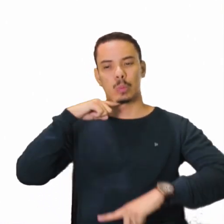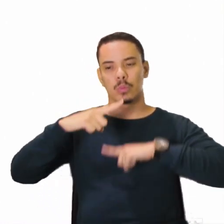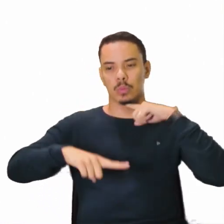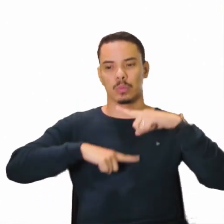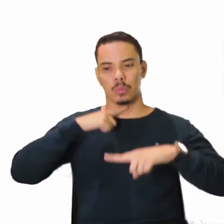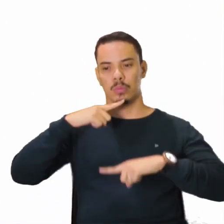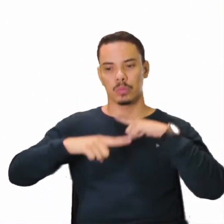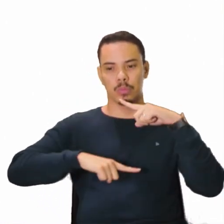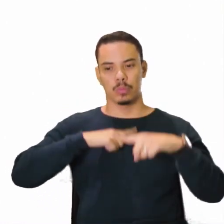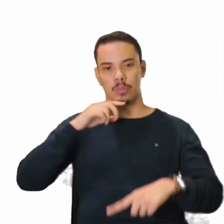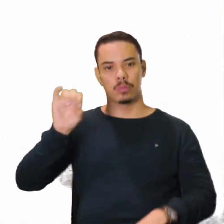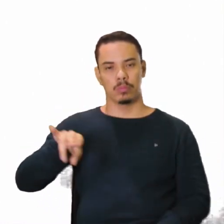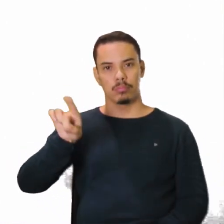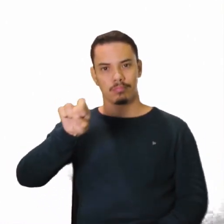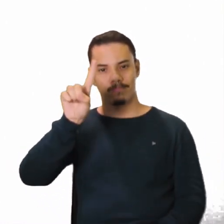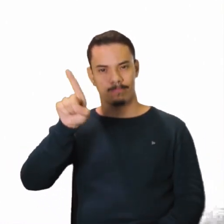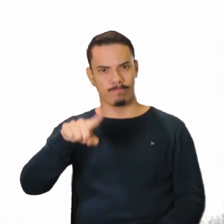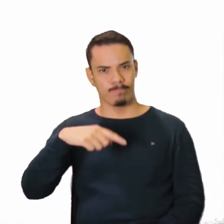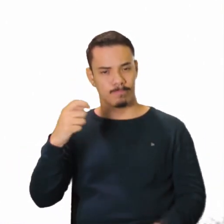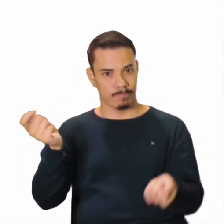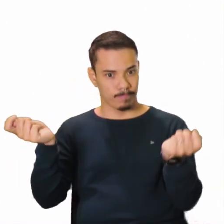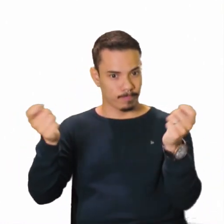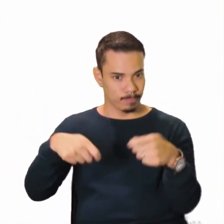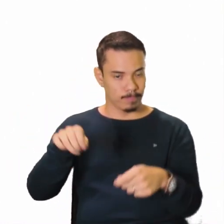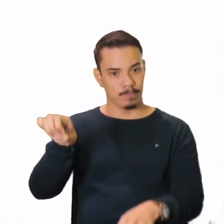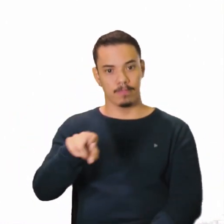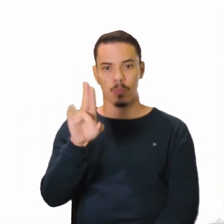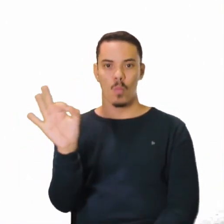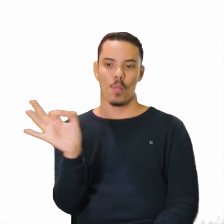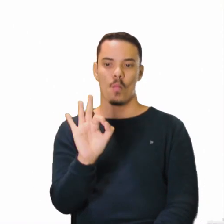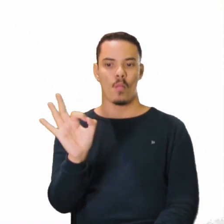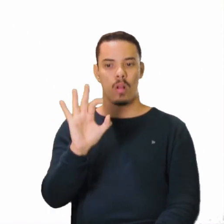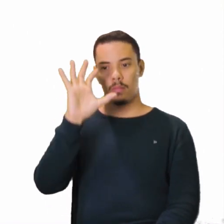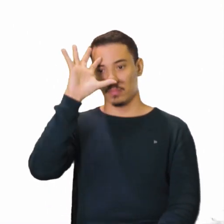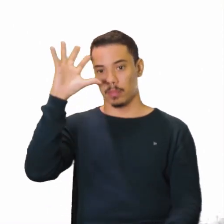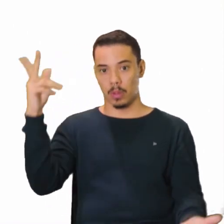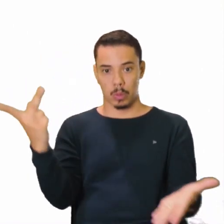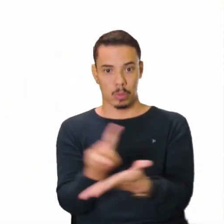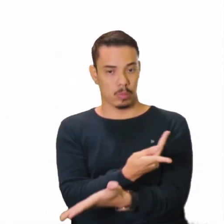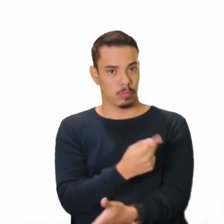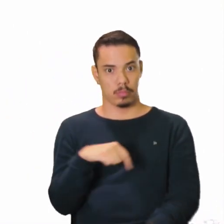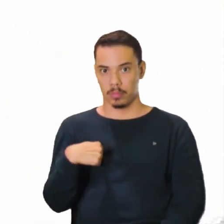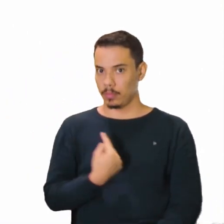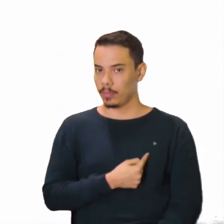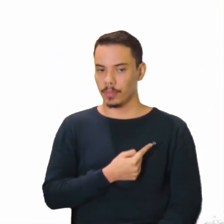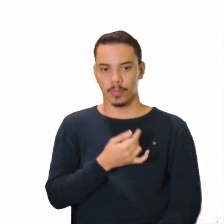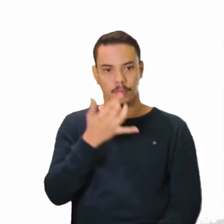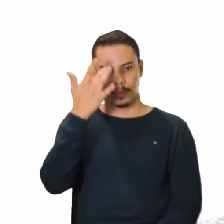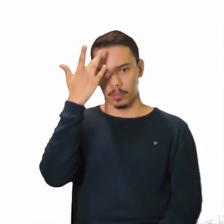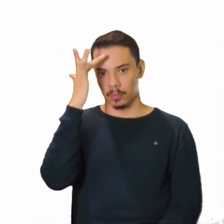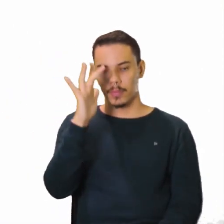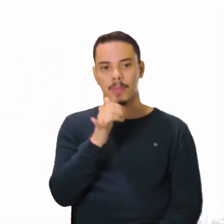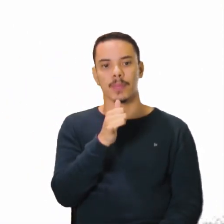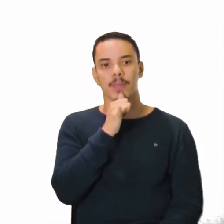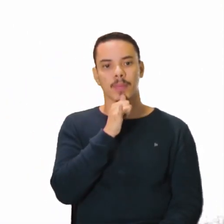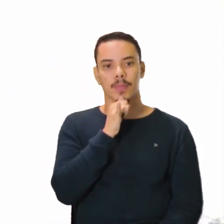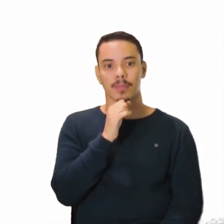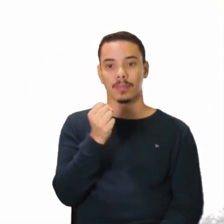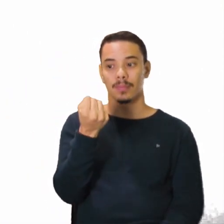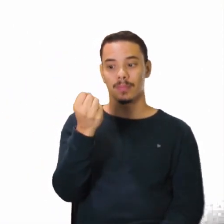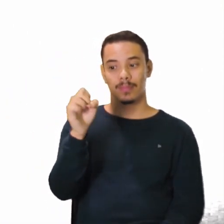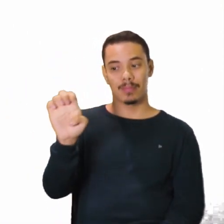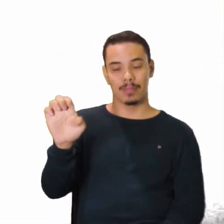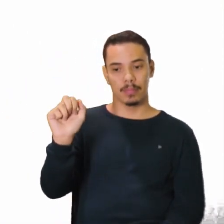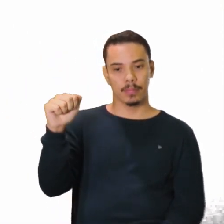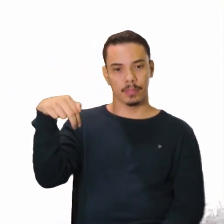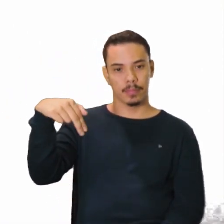uma hipótese que pode ou não acontecer. Olha aqui no exemplo. Se Ana